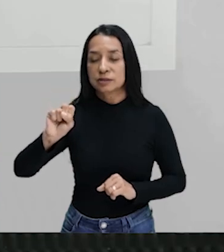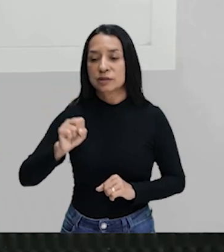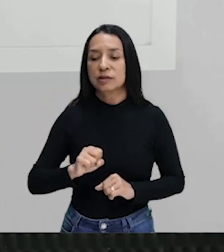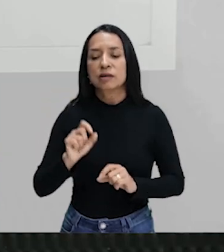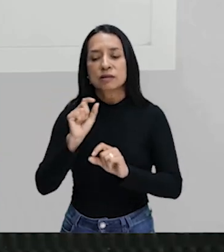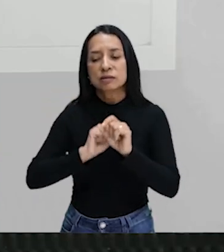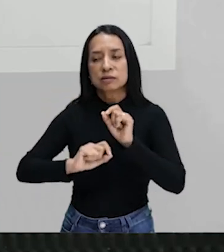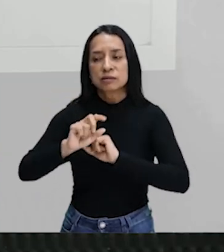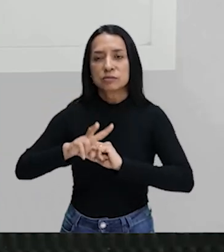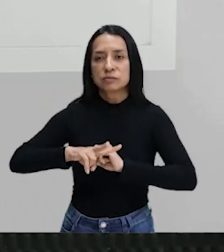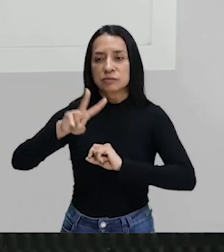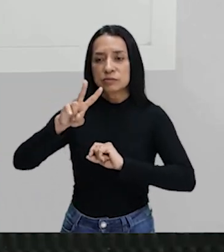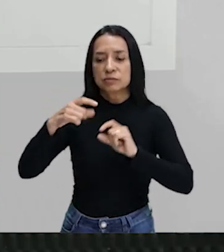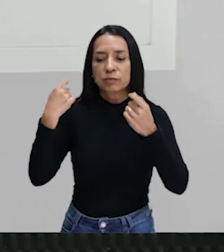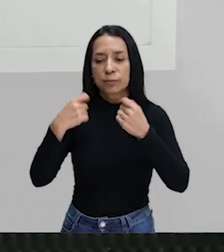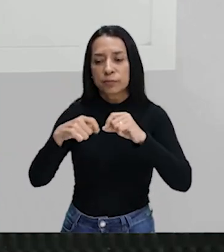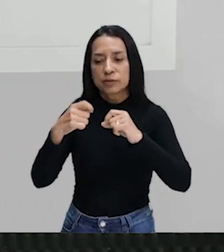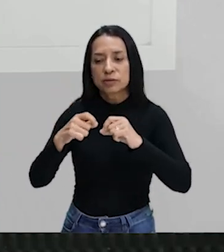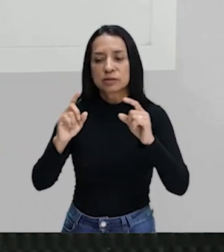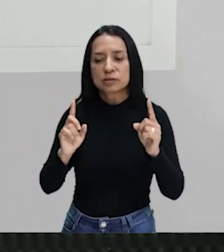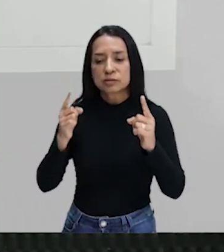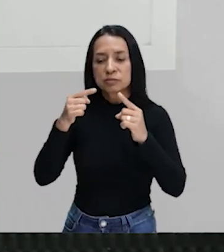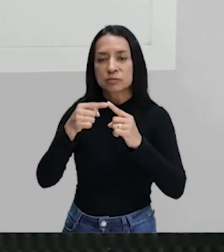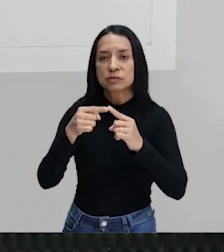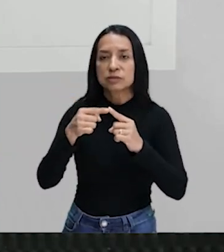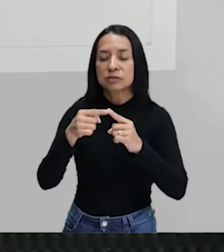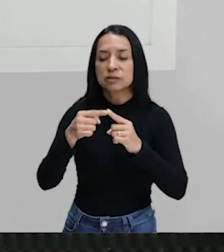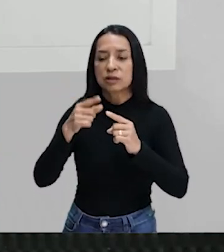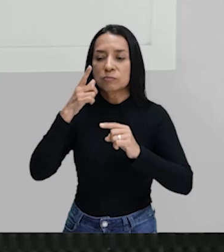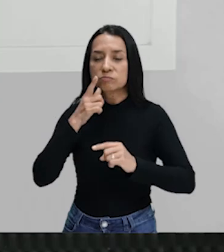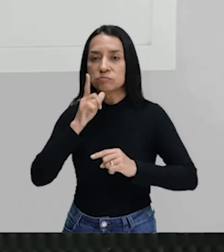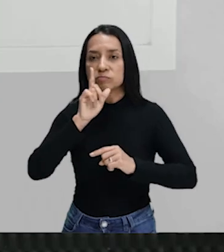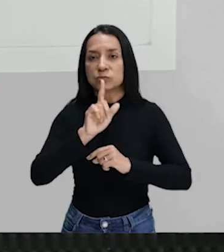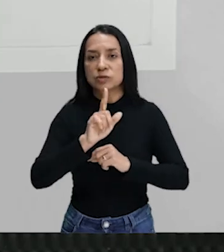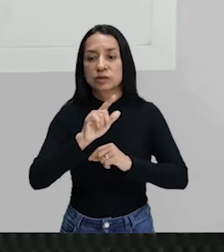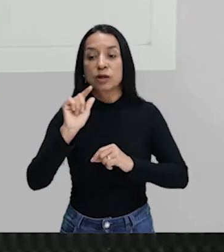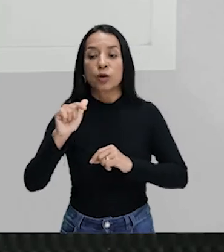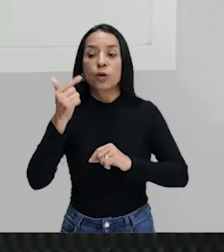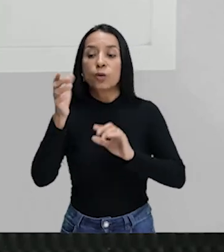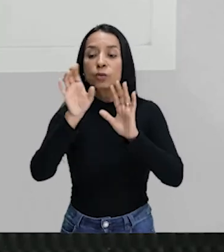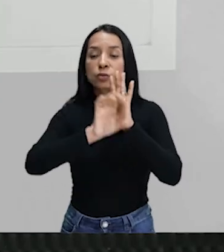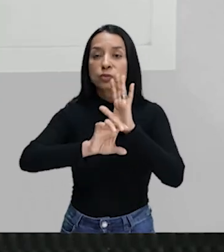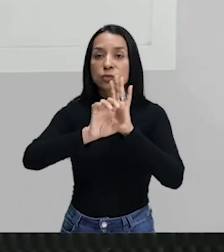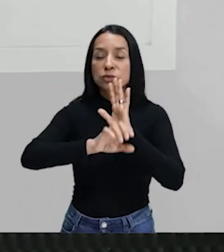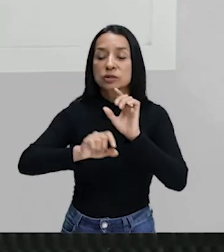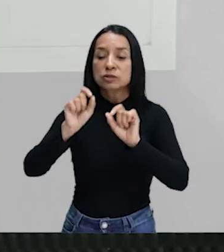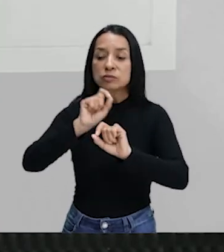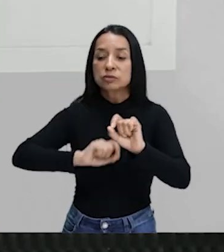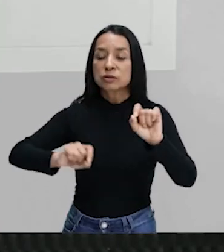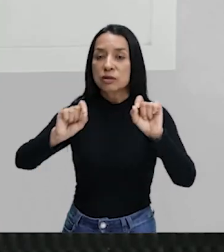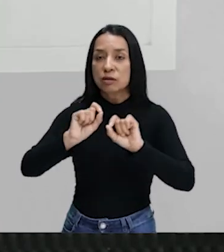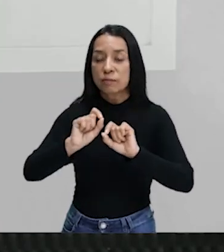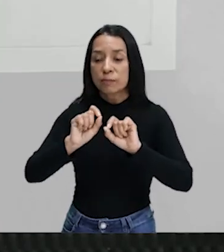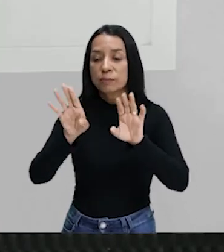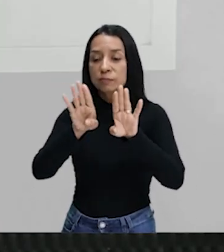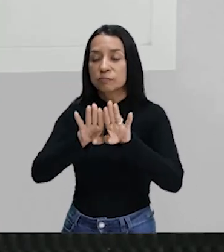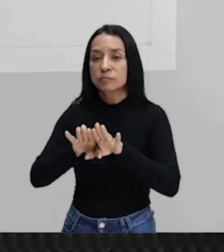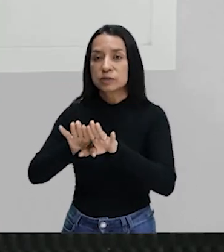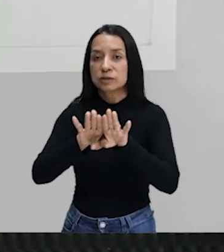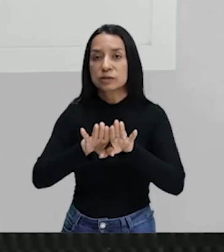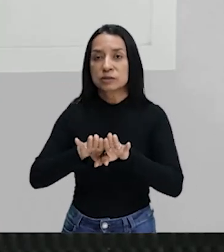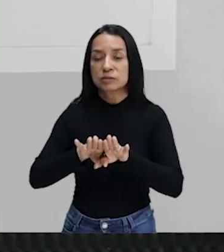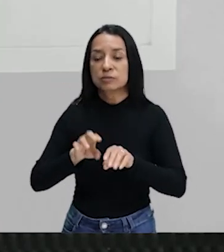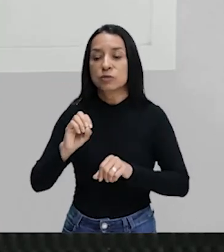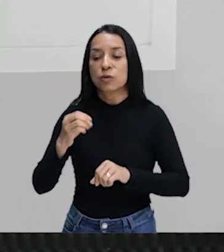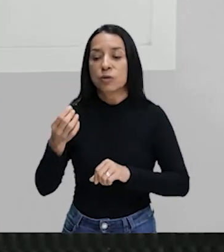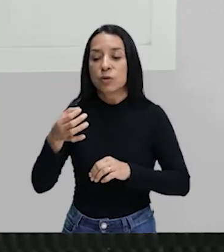elas precisam alcançar, elas estão dentro de um outro conceito, que é o conceito de equilíbrio ou